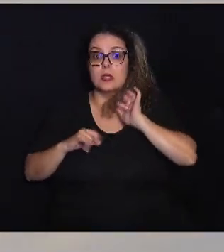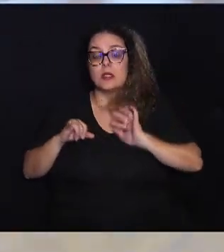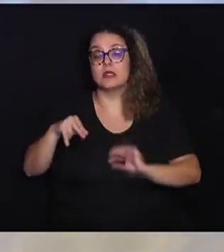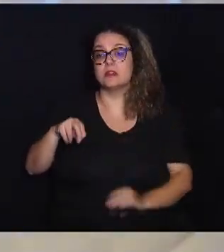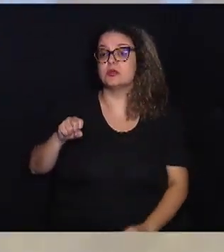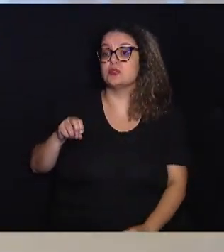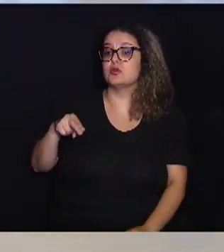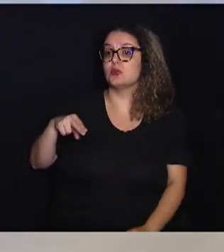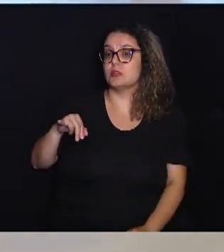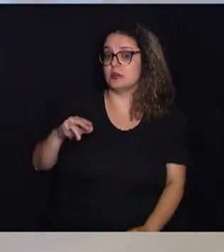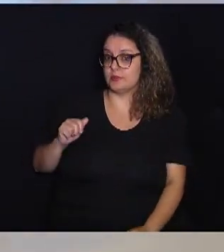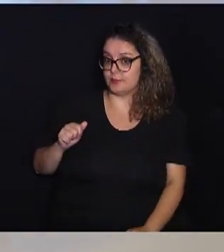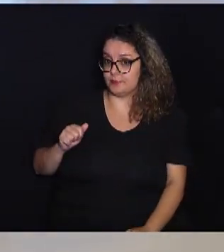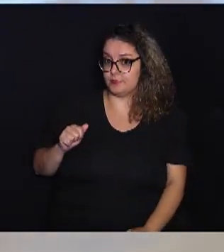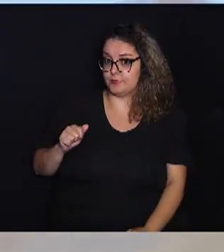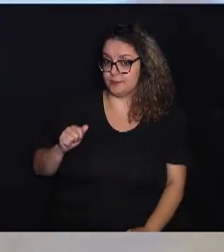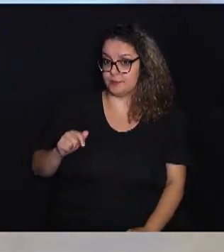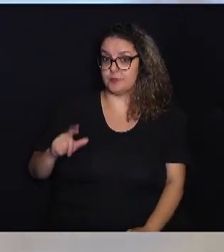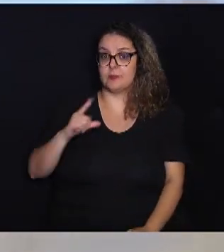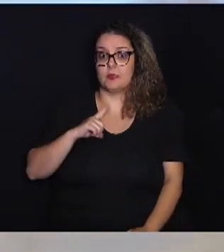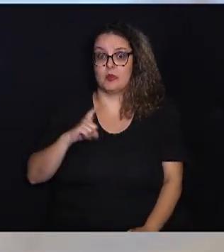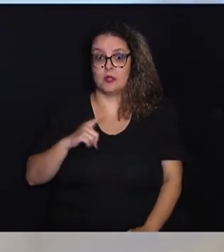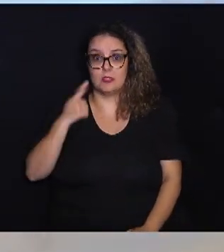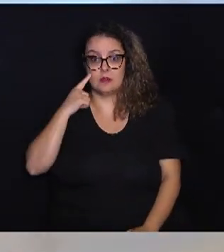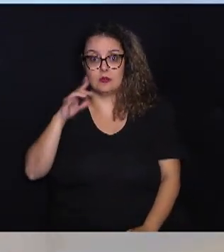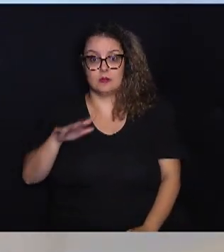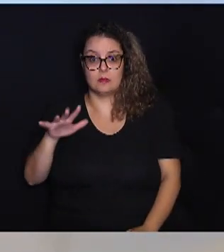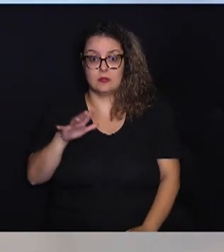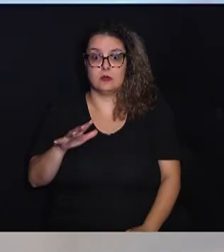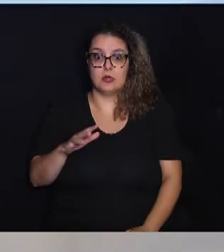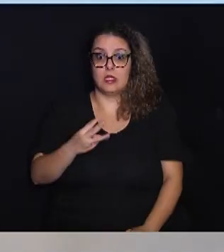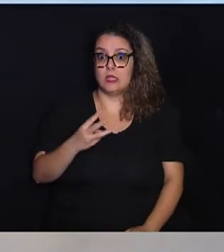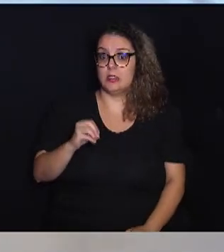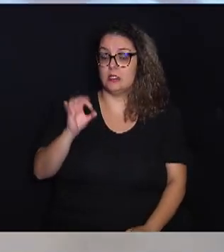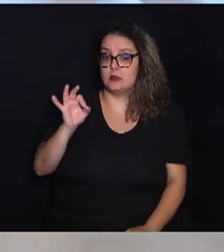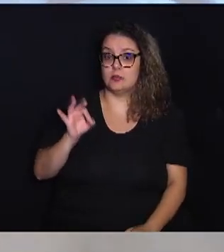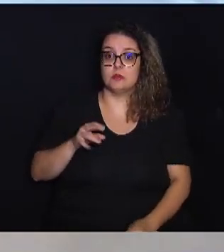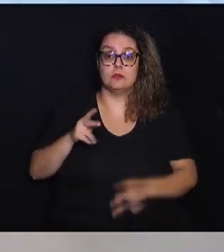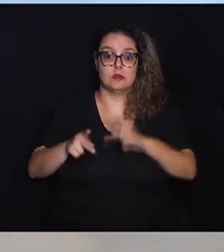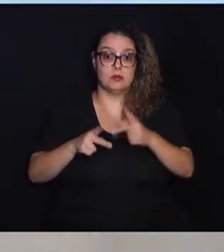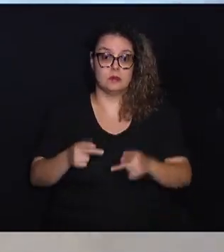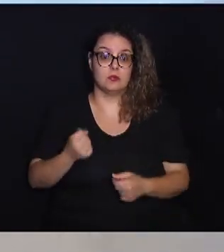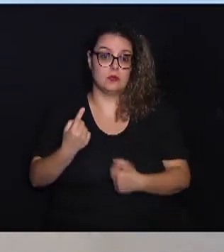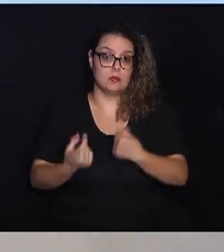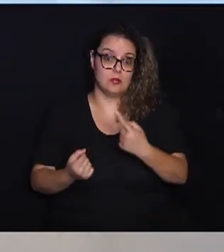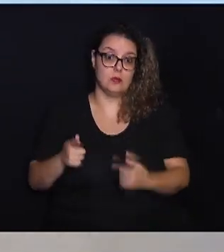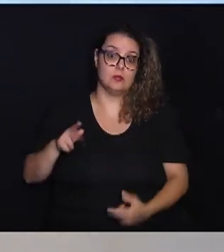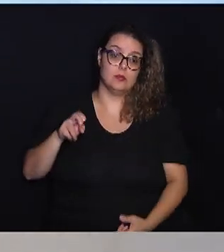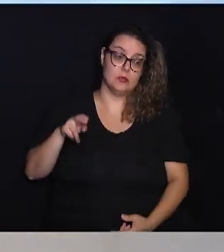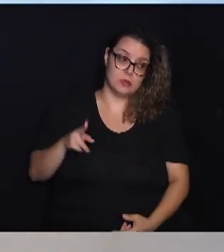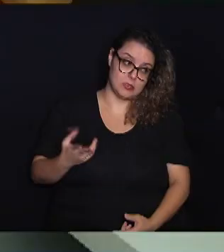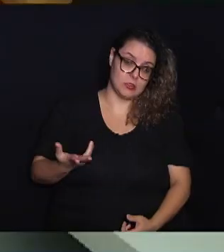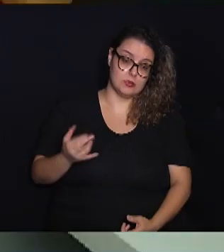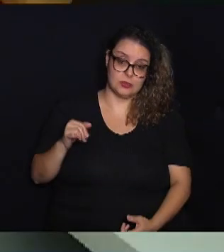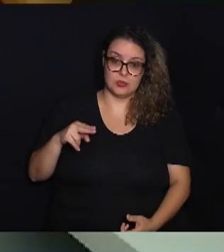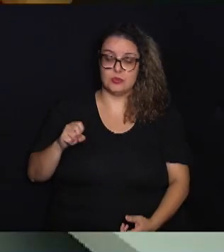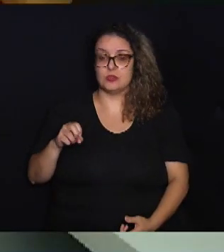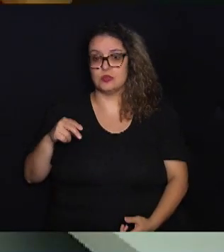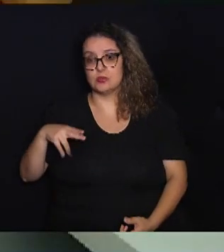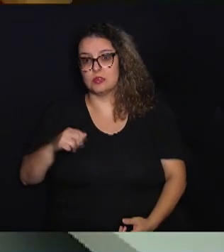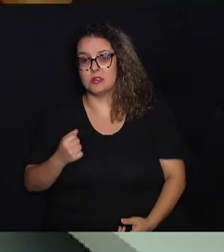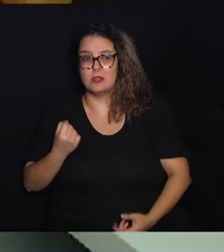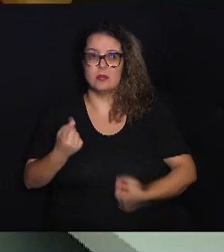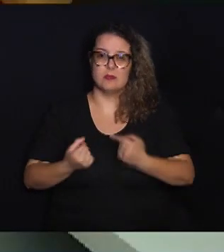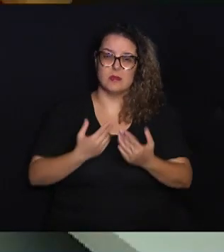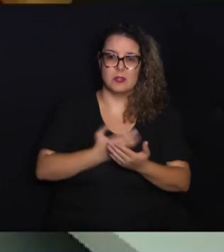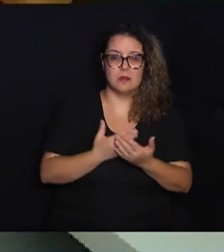né? A gente tem uma estimativa aí de mais ou menos 30% da população com algum grau de insônia. Depende dos estudos, tem uns que estimam